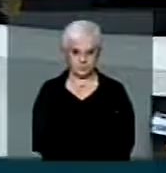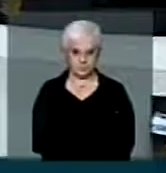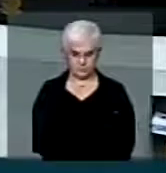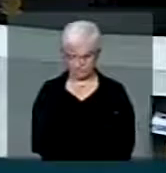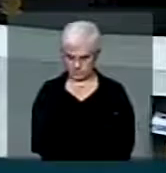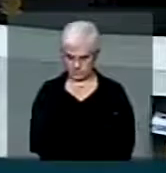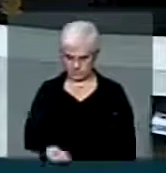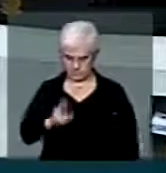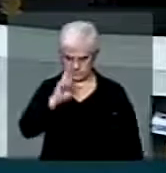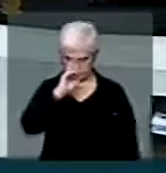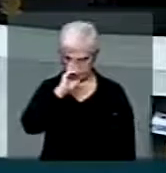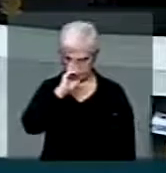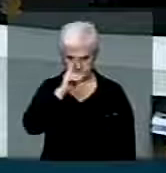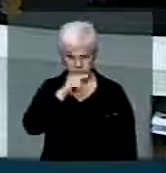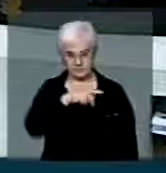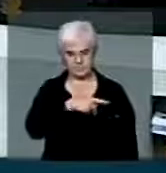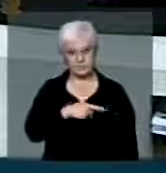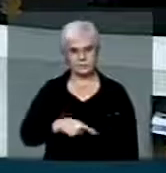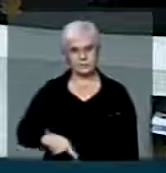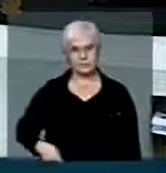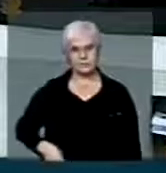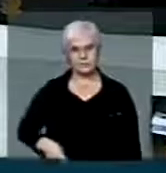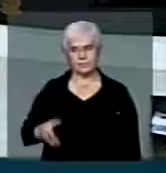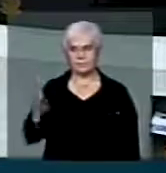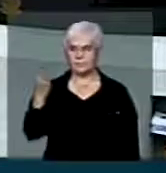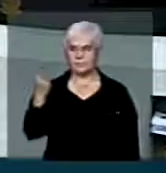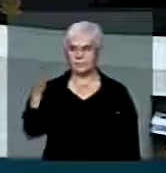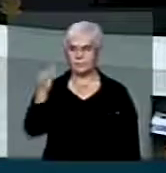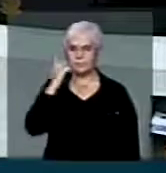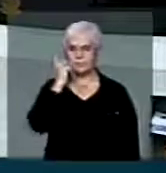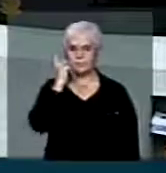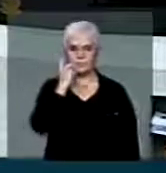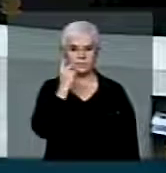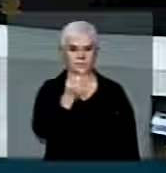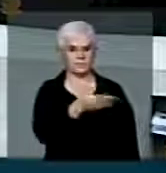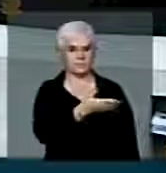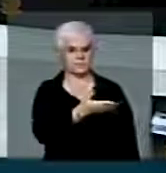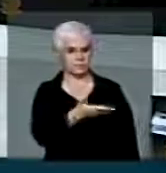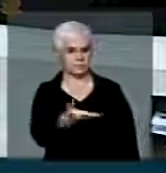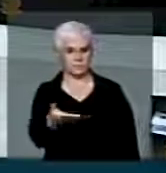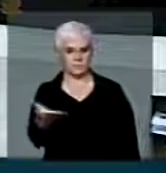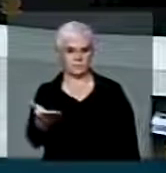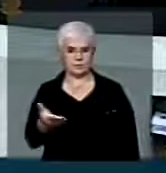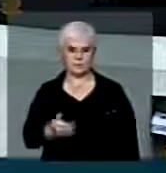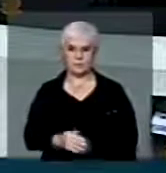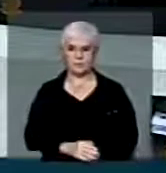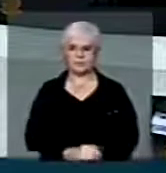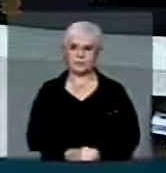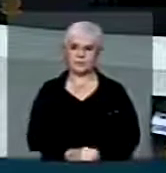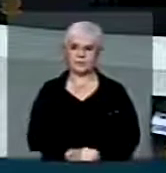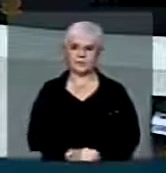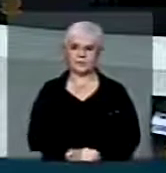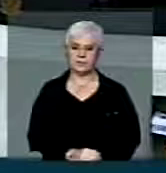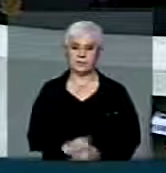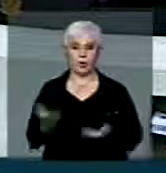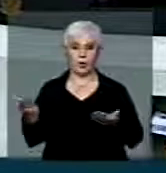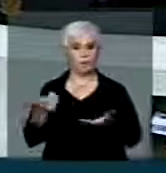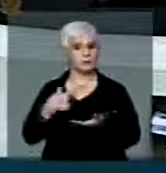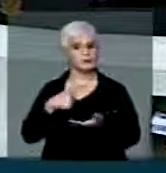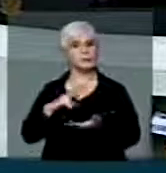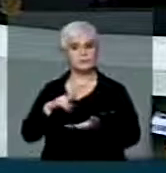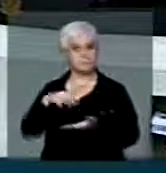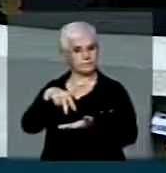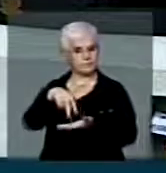Senhor presidente, senhores deputados, senhoras deputadas, ocupo esta tribuna,